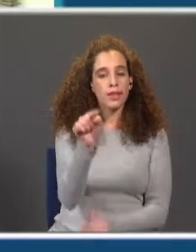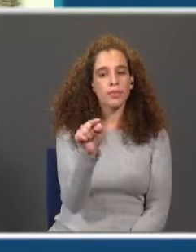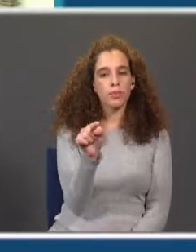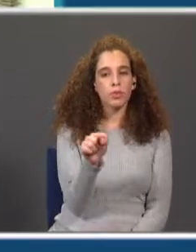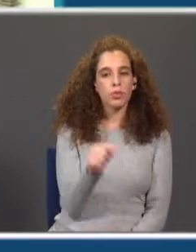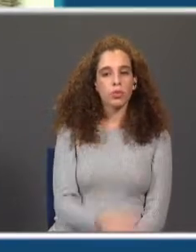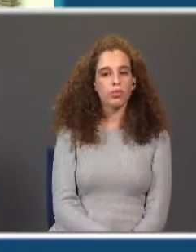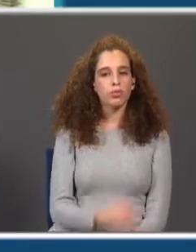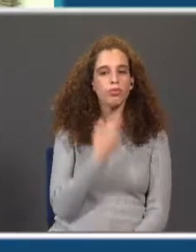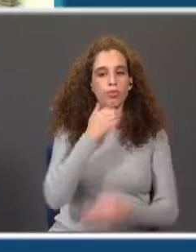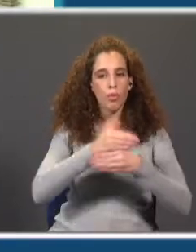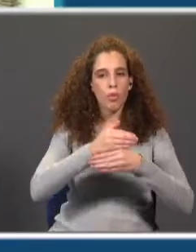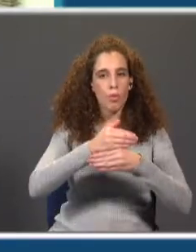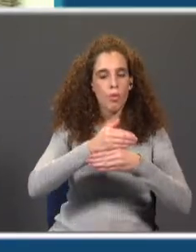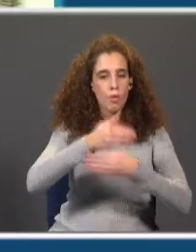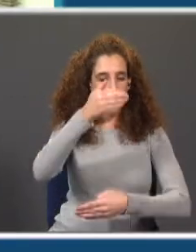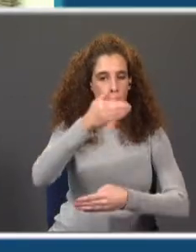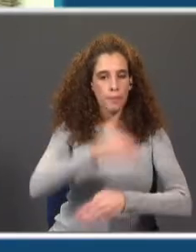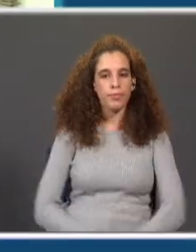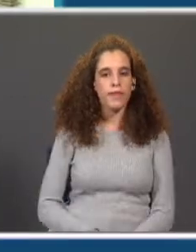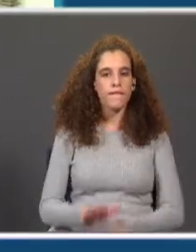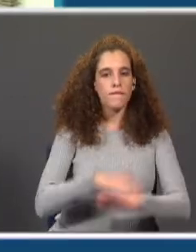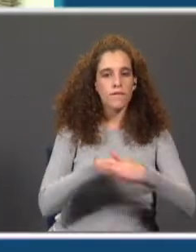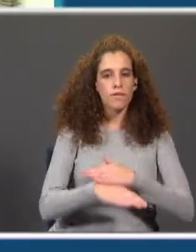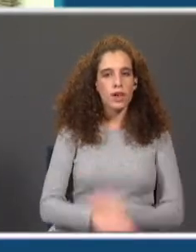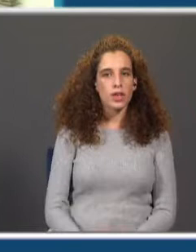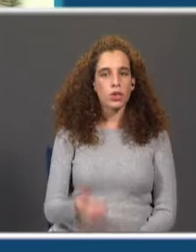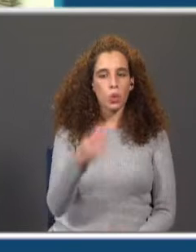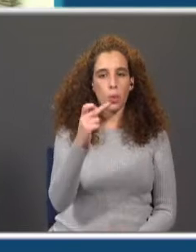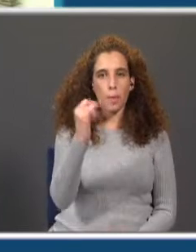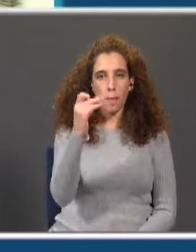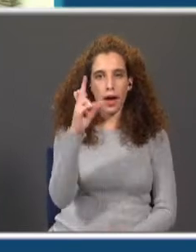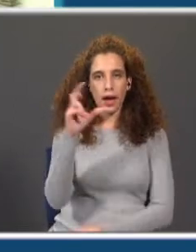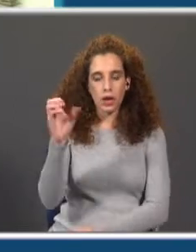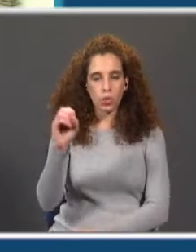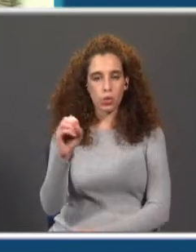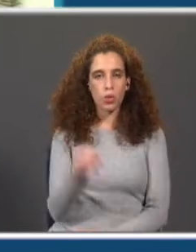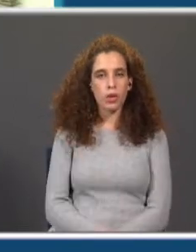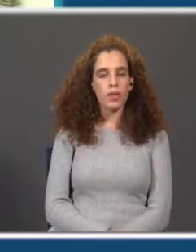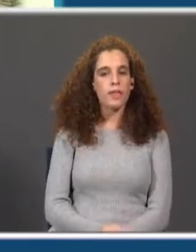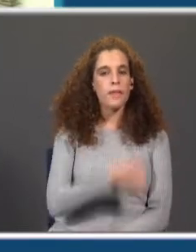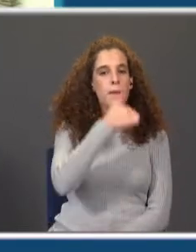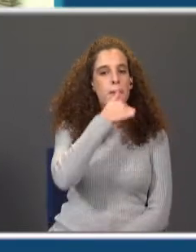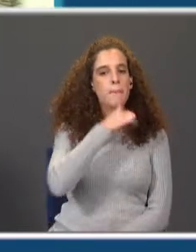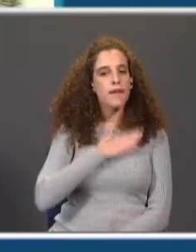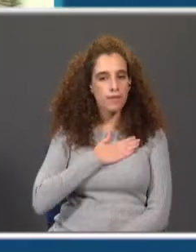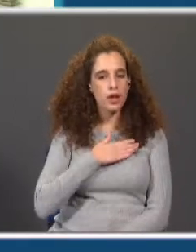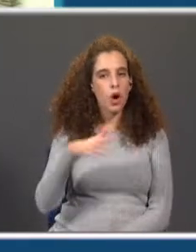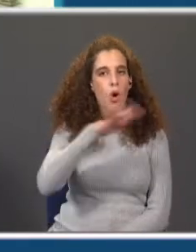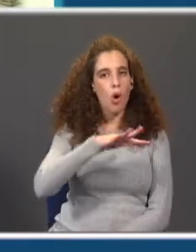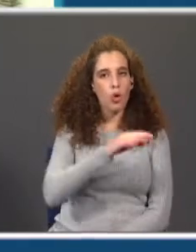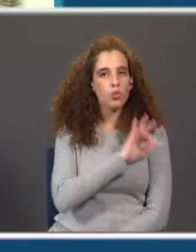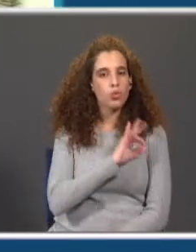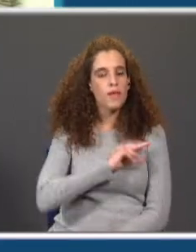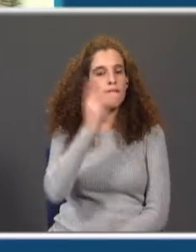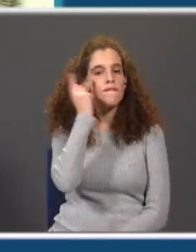um vídeo, um mural feito exatamente no bairro de Benfica, no bairro onde António Lobo Antunes viveu, e